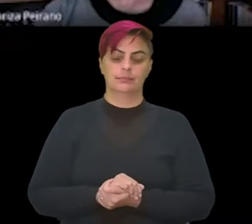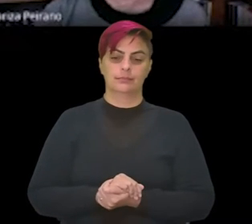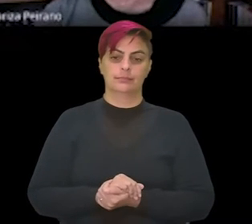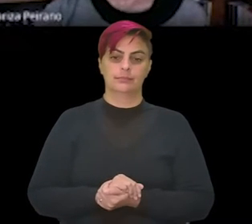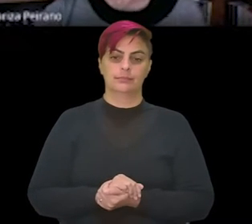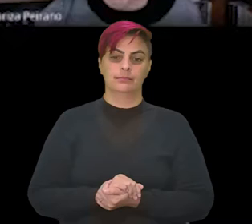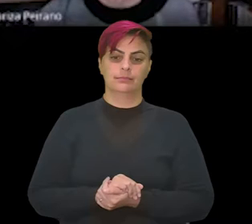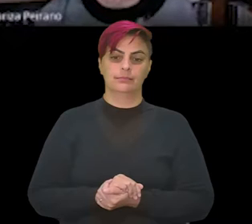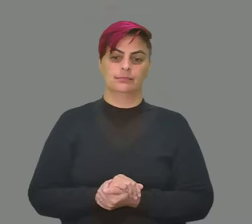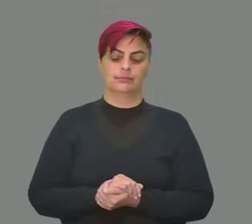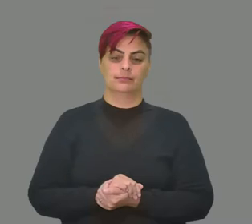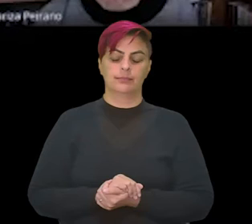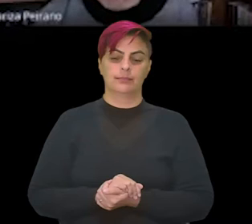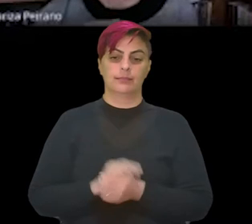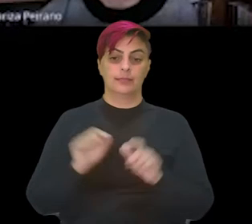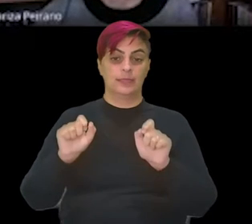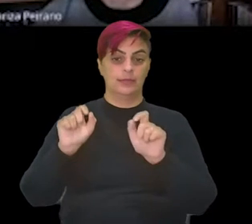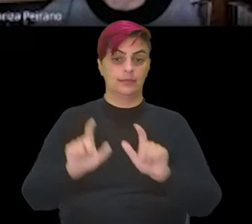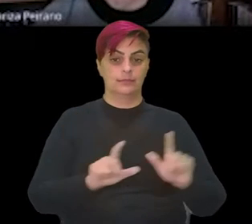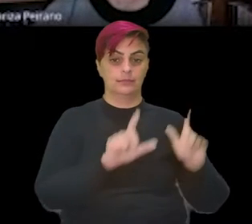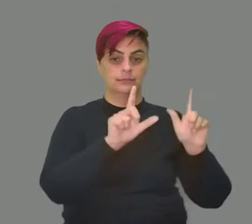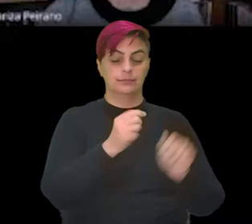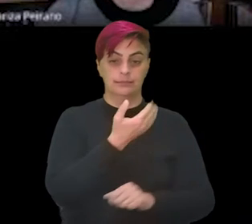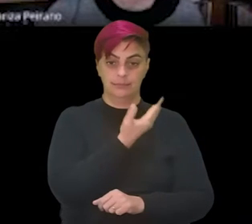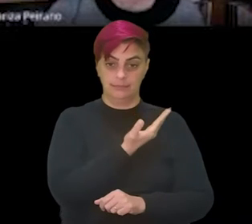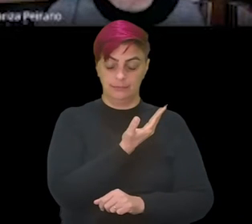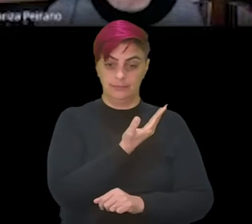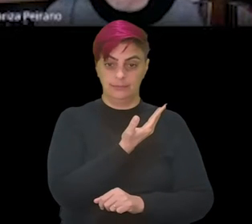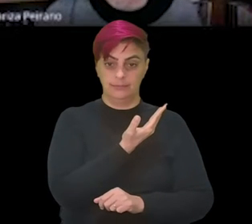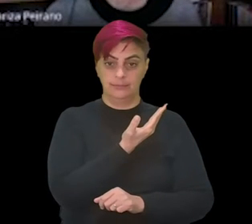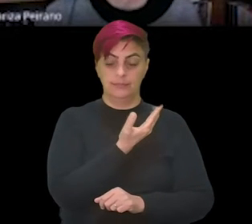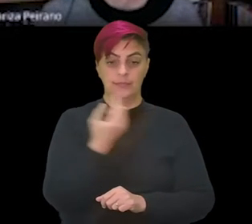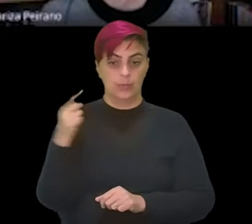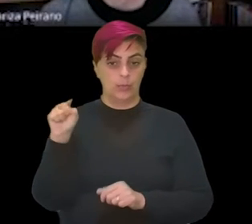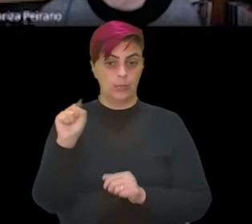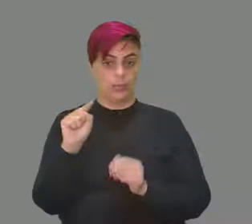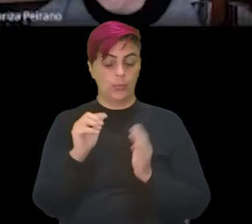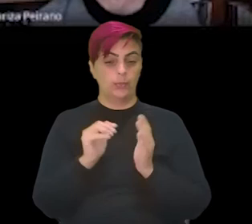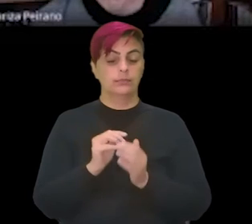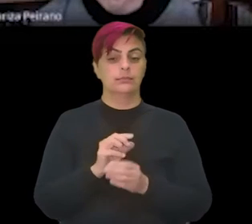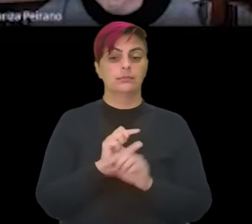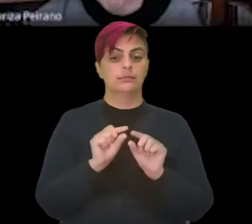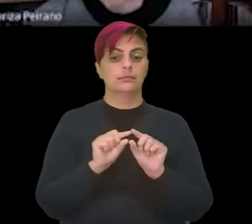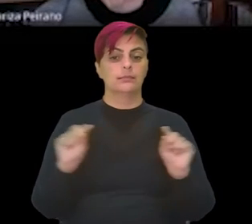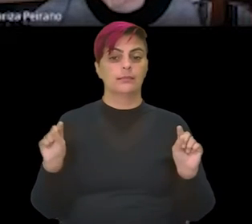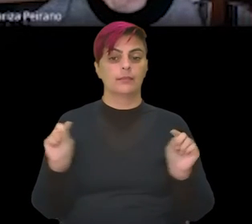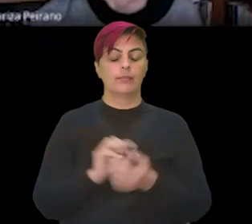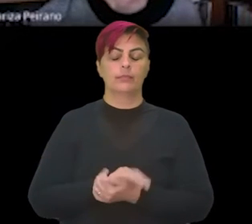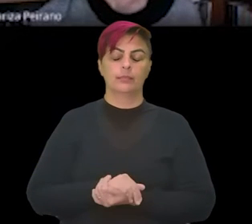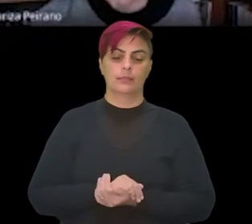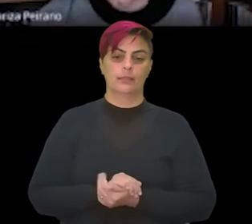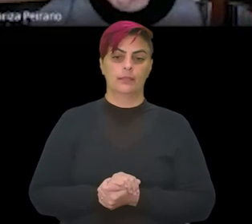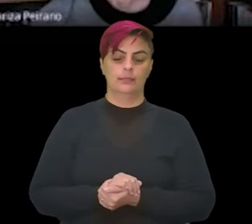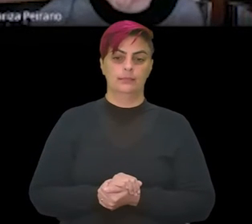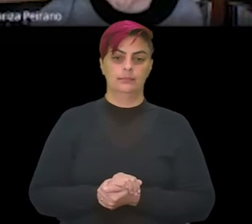eu vou pedir no slide, a gente vê esse último parágrafo. Ao